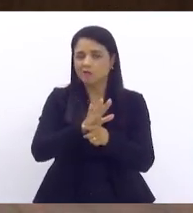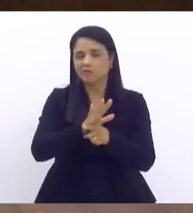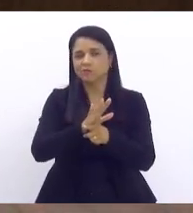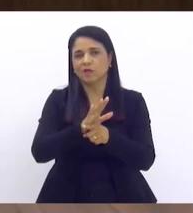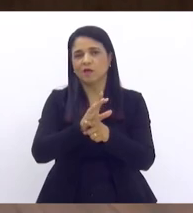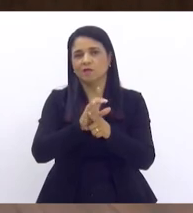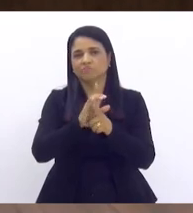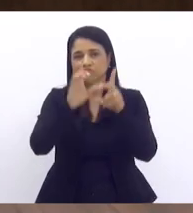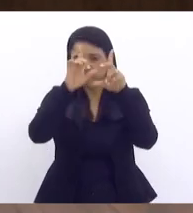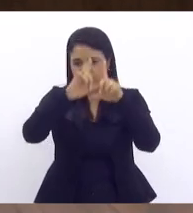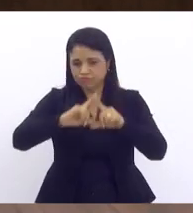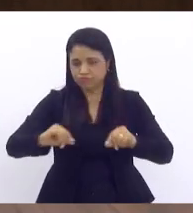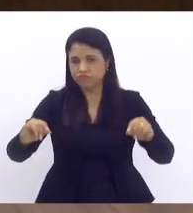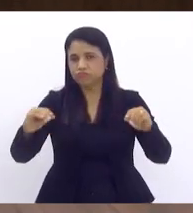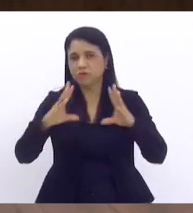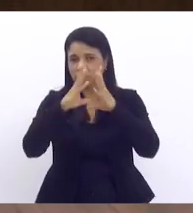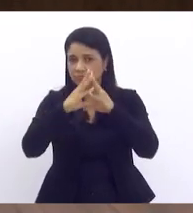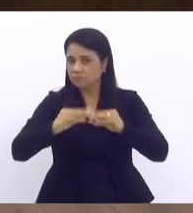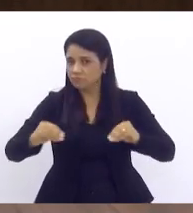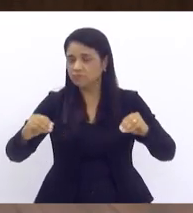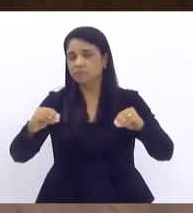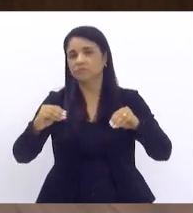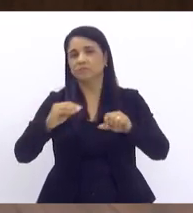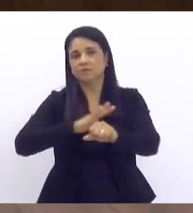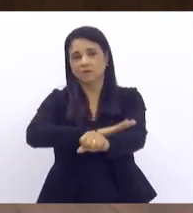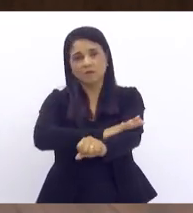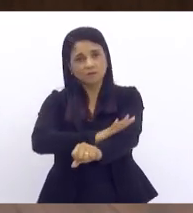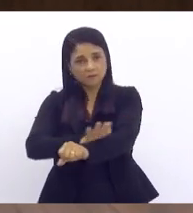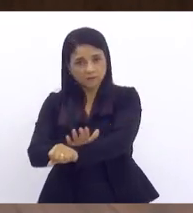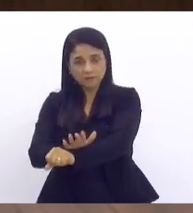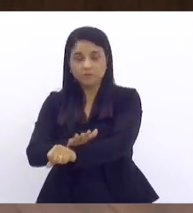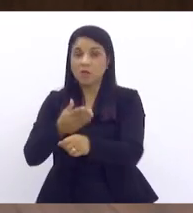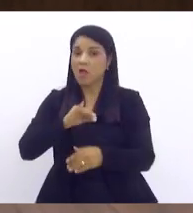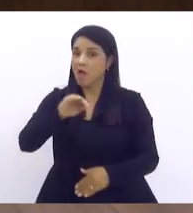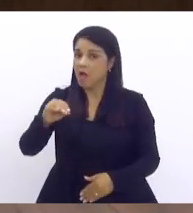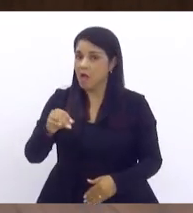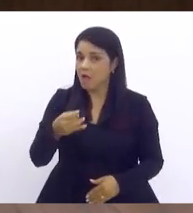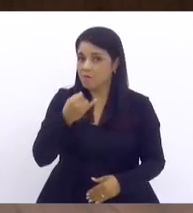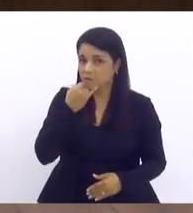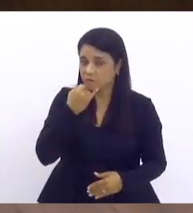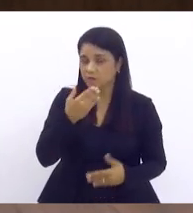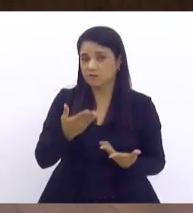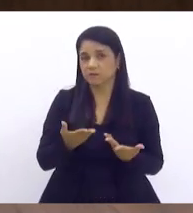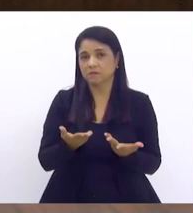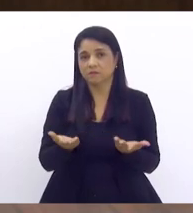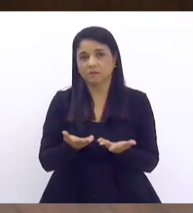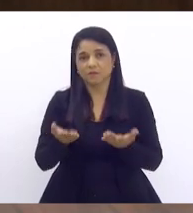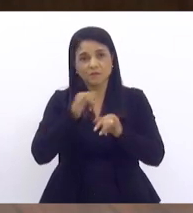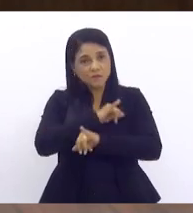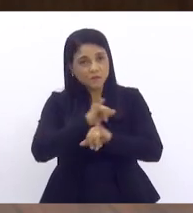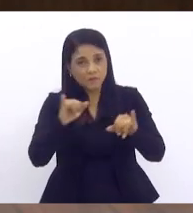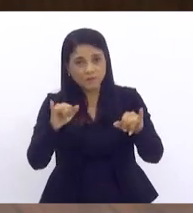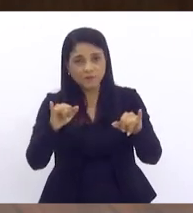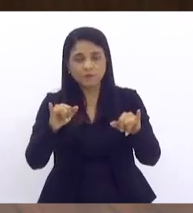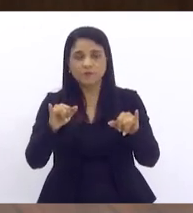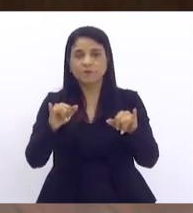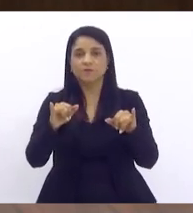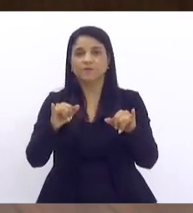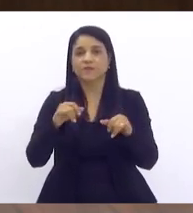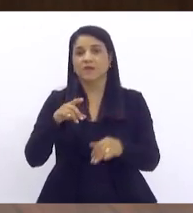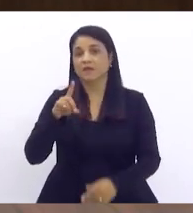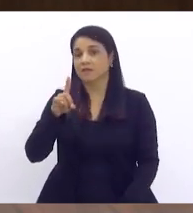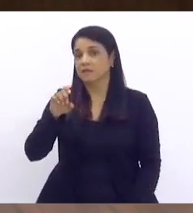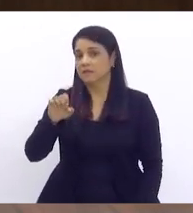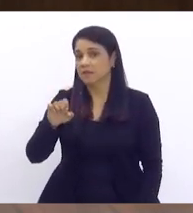tais delitos, não é? E eu quero aproveitar para dizer aqui, tendo em vista que a